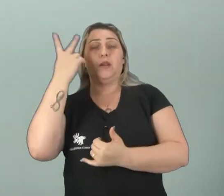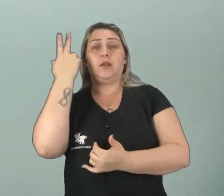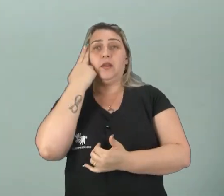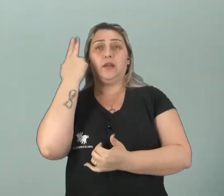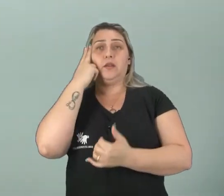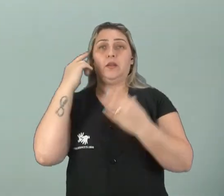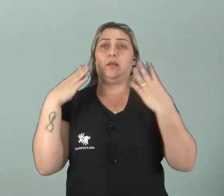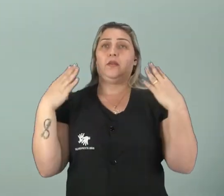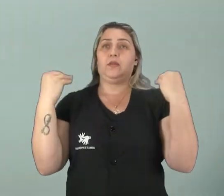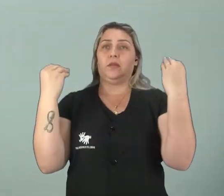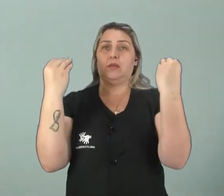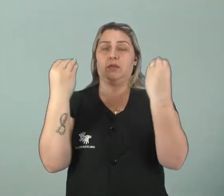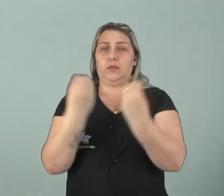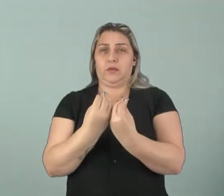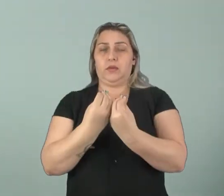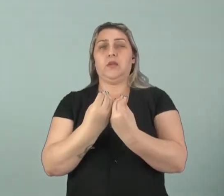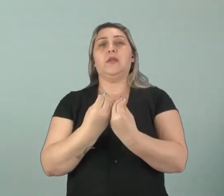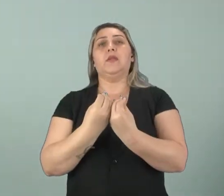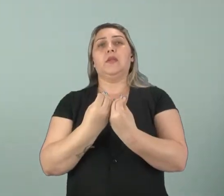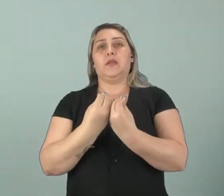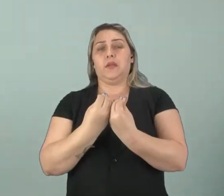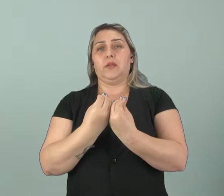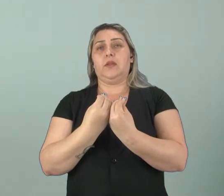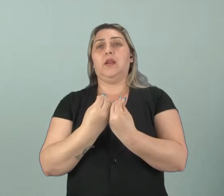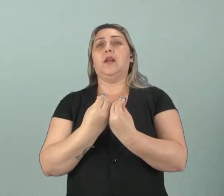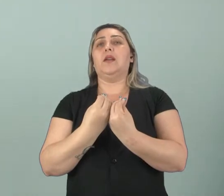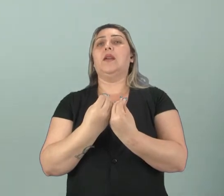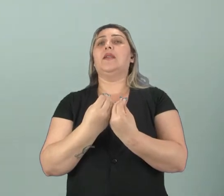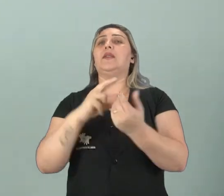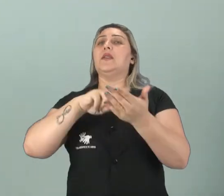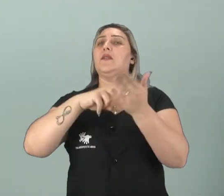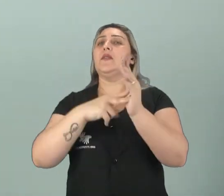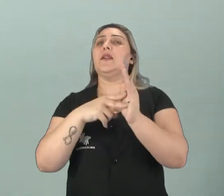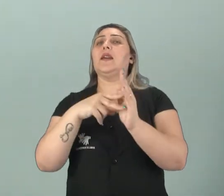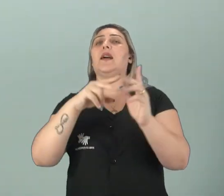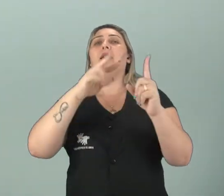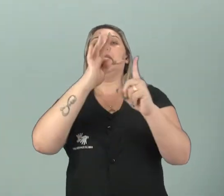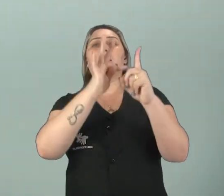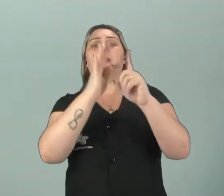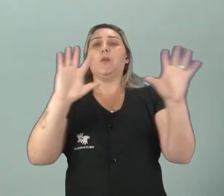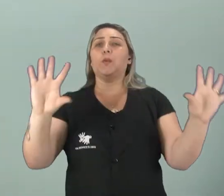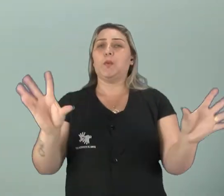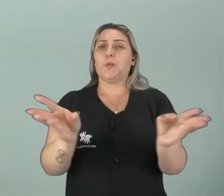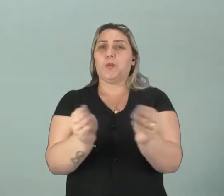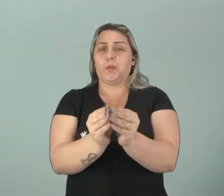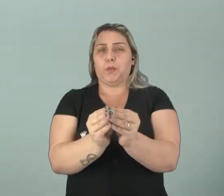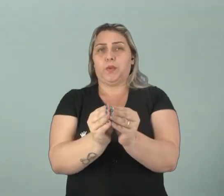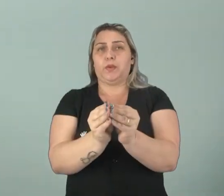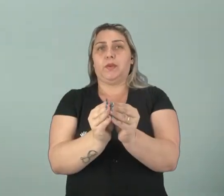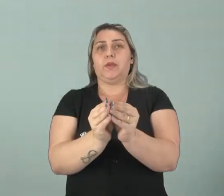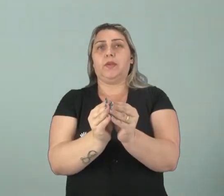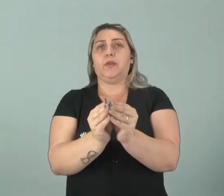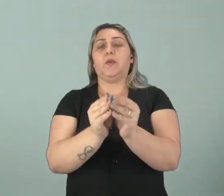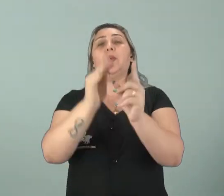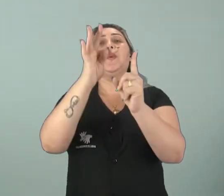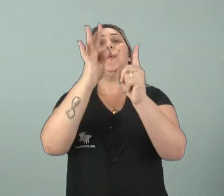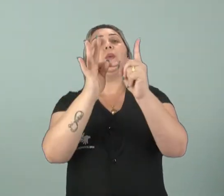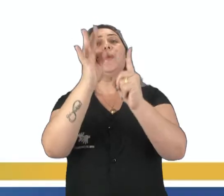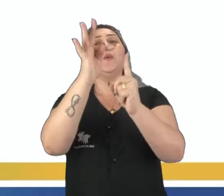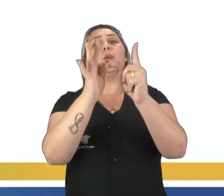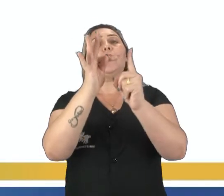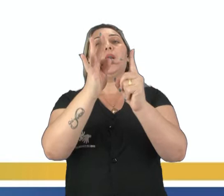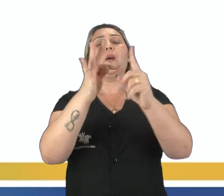das moléculas que constituem os corpos, então é isso que é chamado de temperatura. Ou seja, resumindo em poucas palavras, é o grau